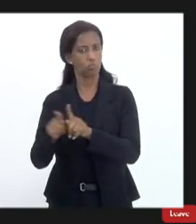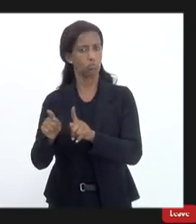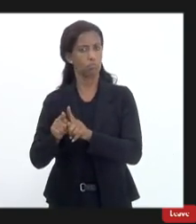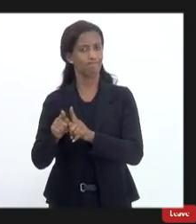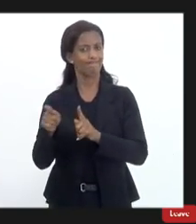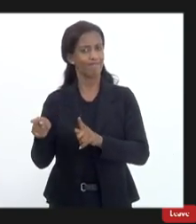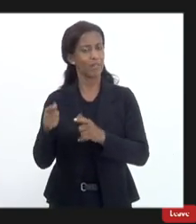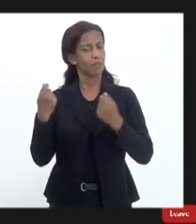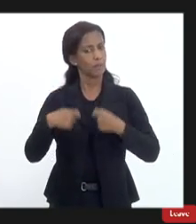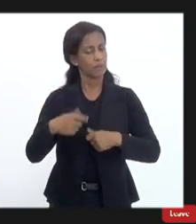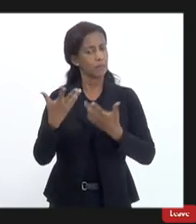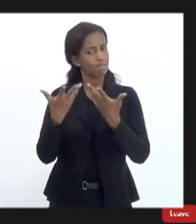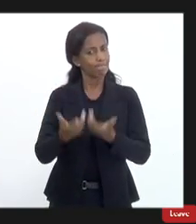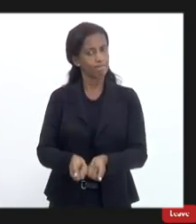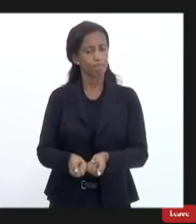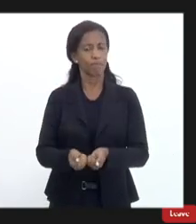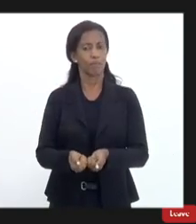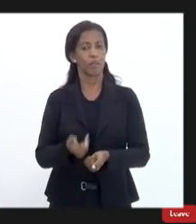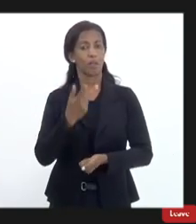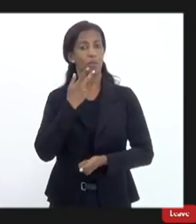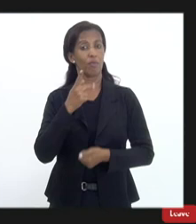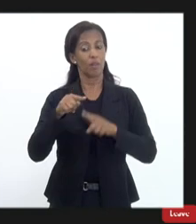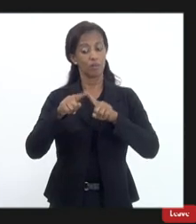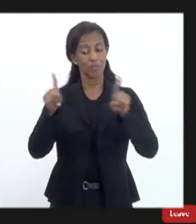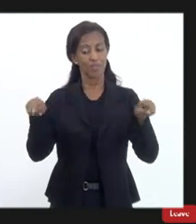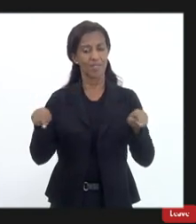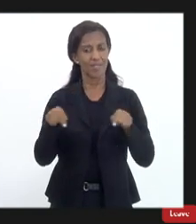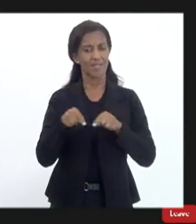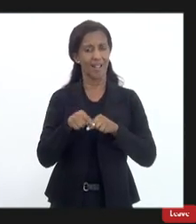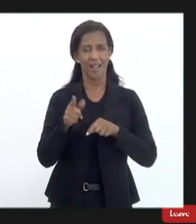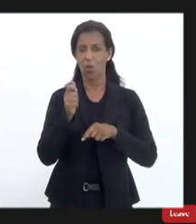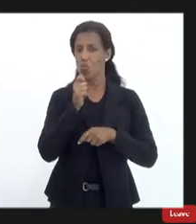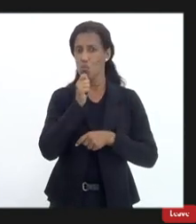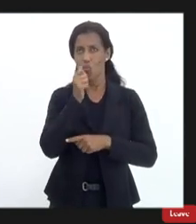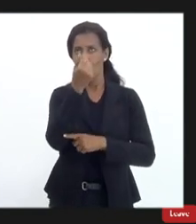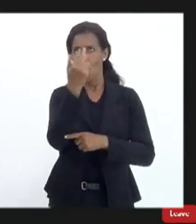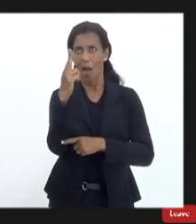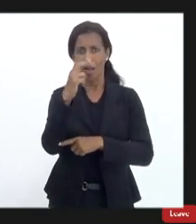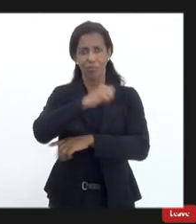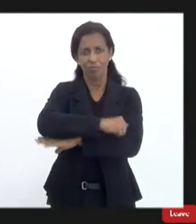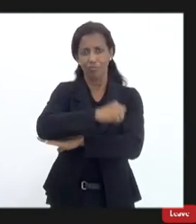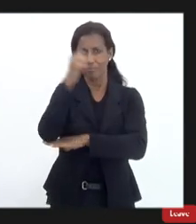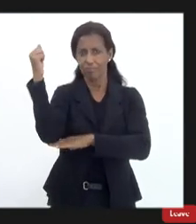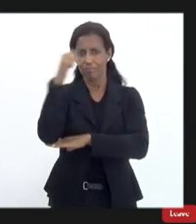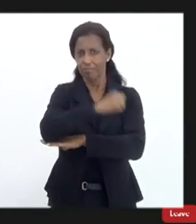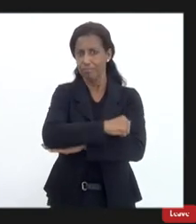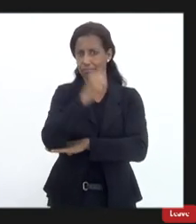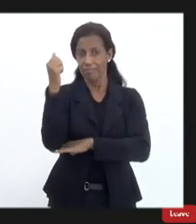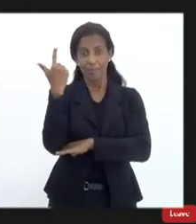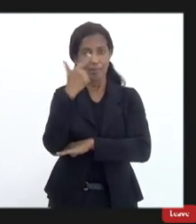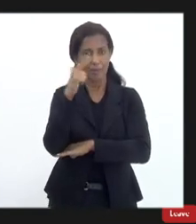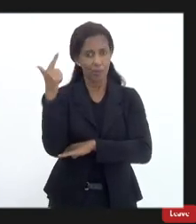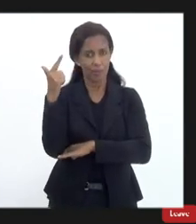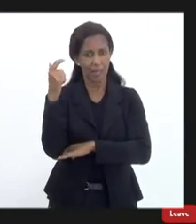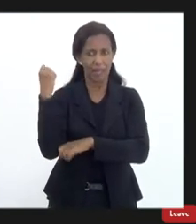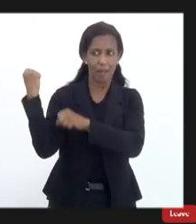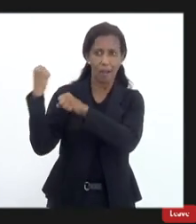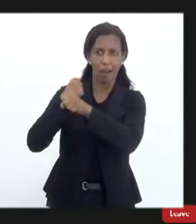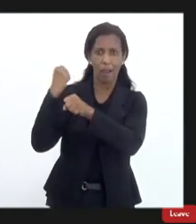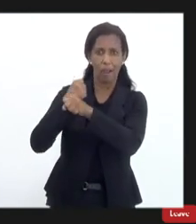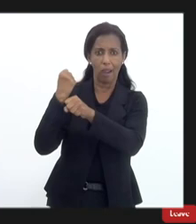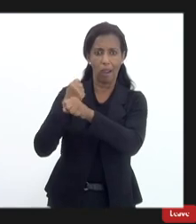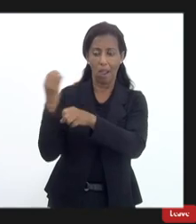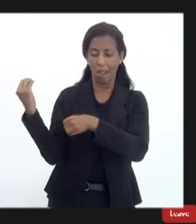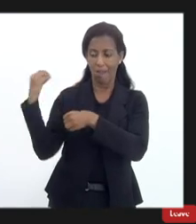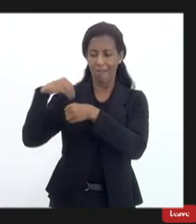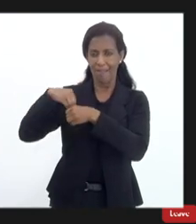questão a ser considerada. A gente está falando de salas que não têm ventilação, de salas que muitas das vezes são construídas na